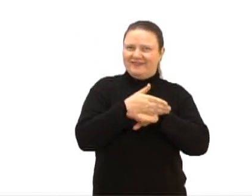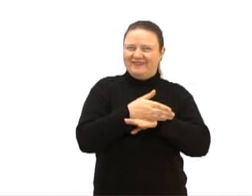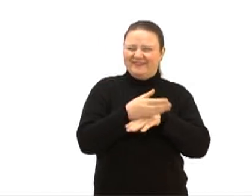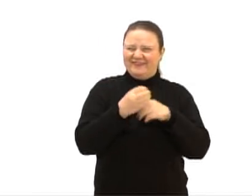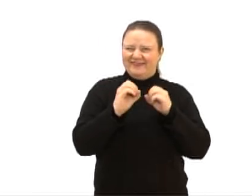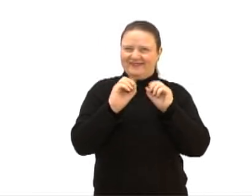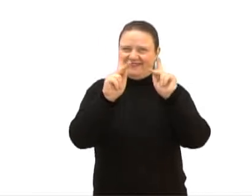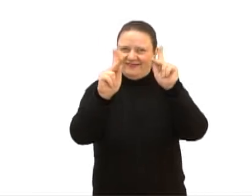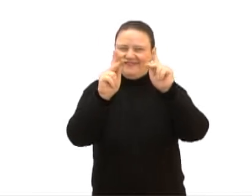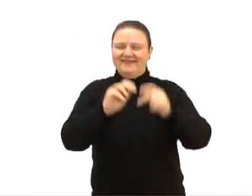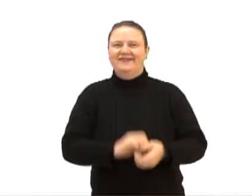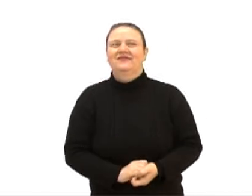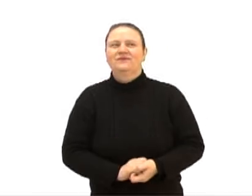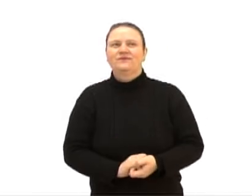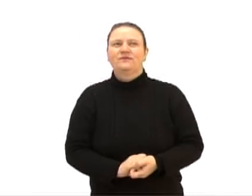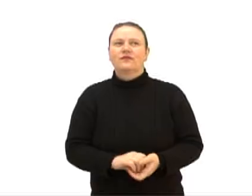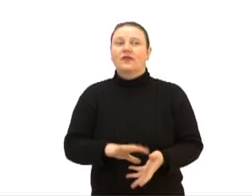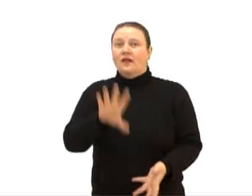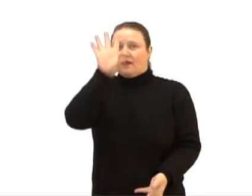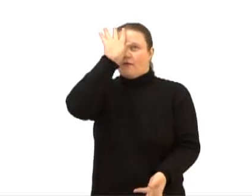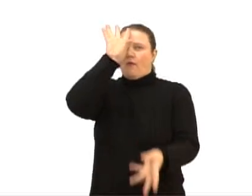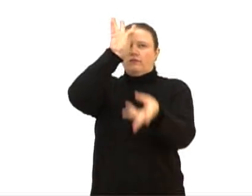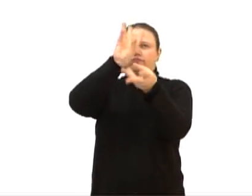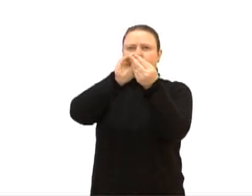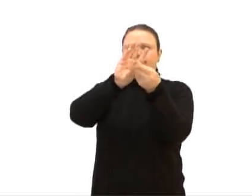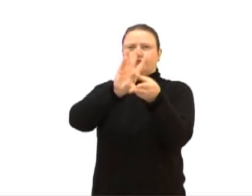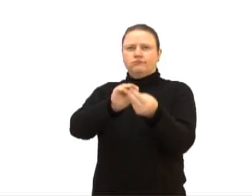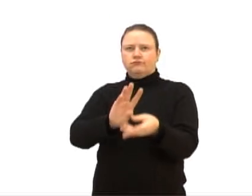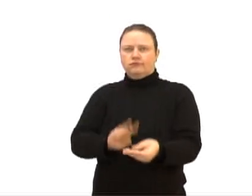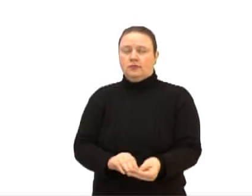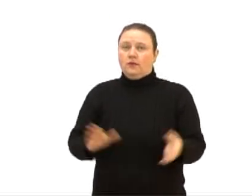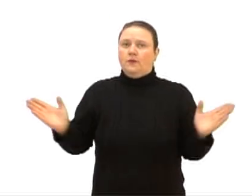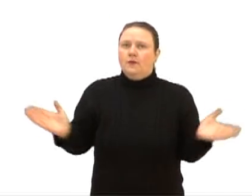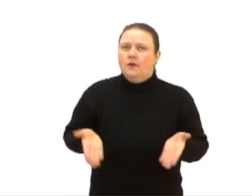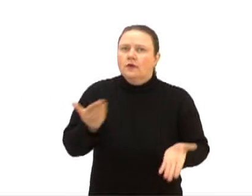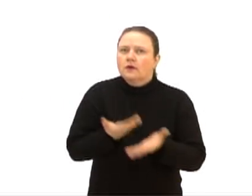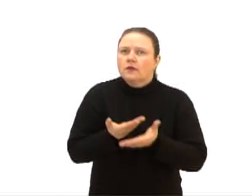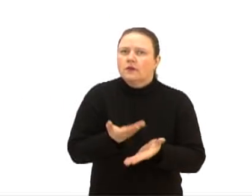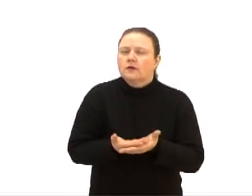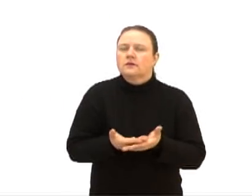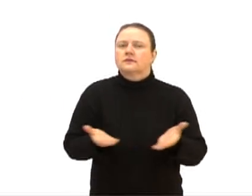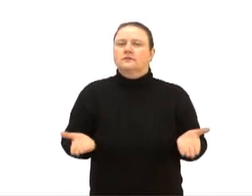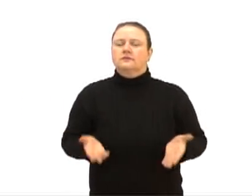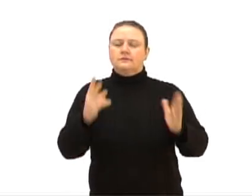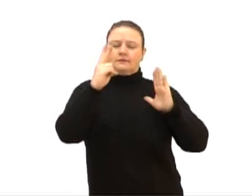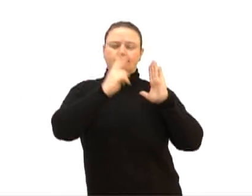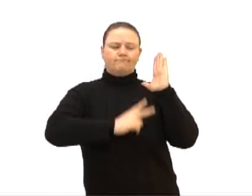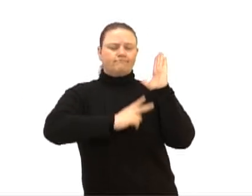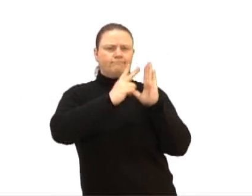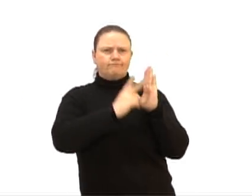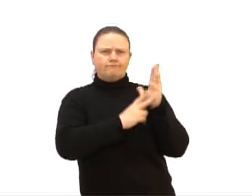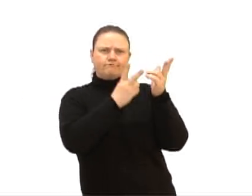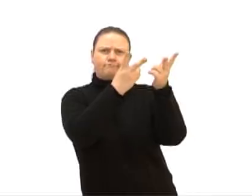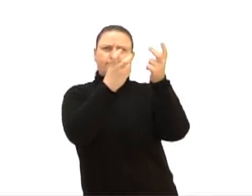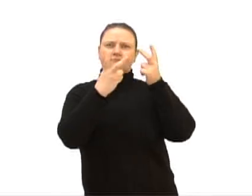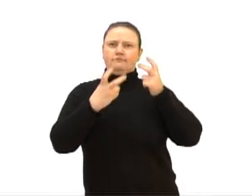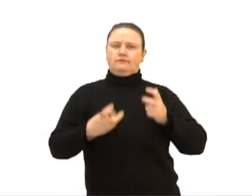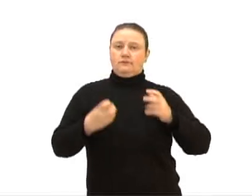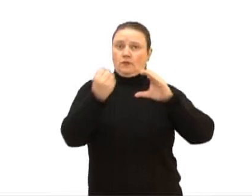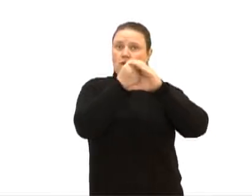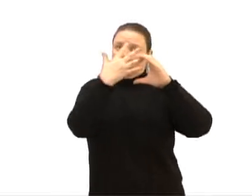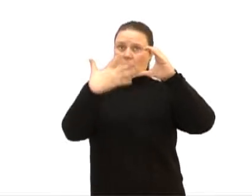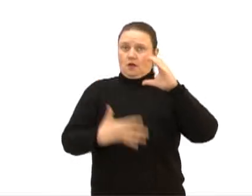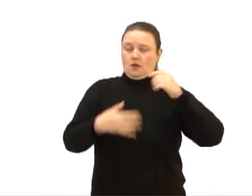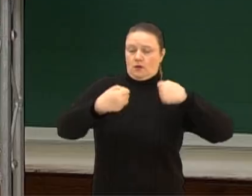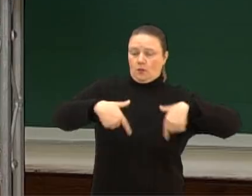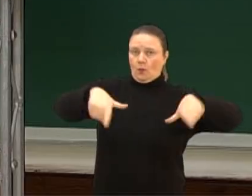Tranquilo? E o resuminho dessa nossa aula de hoje, nós lemos e reconhecemos as características de uma tela,